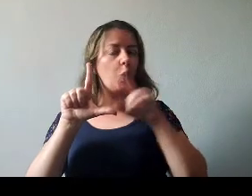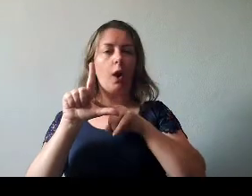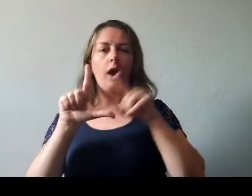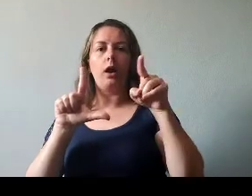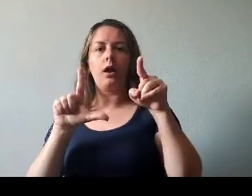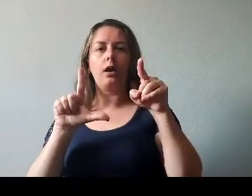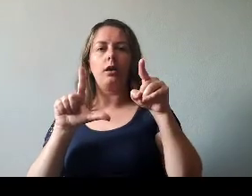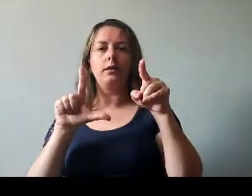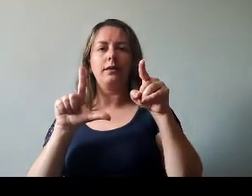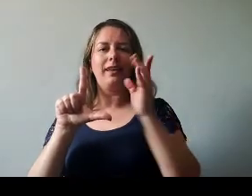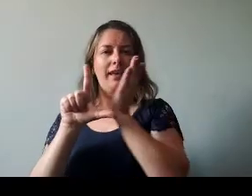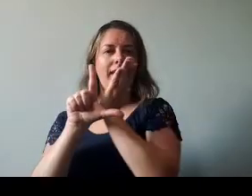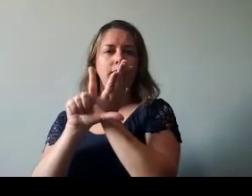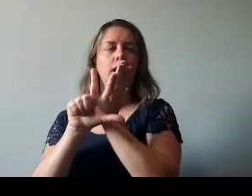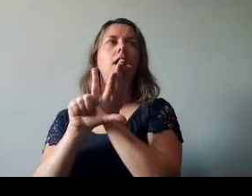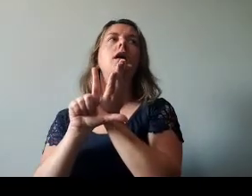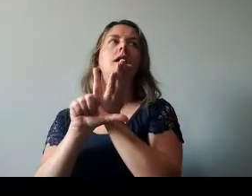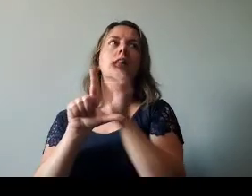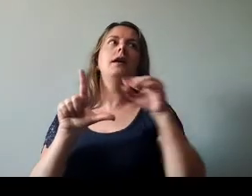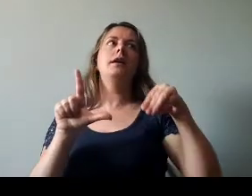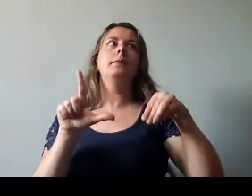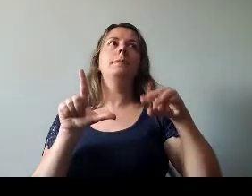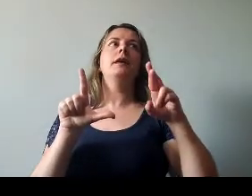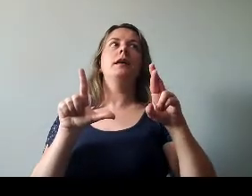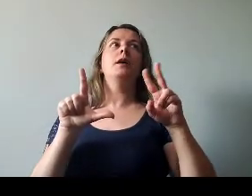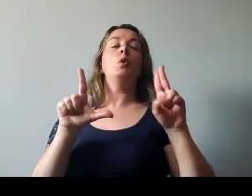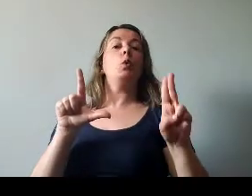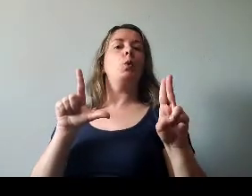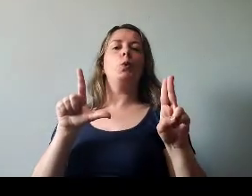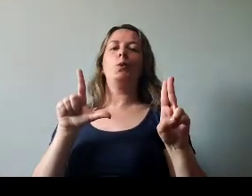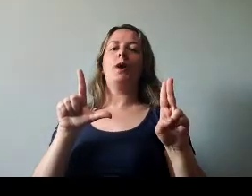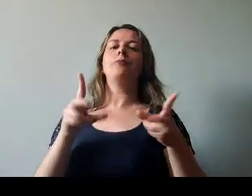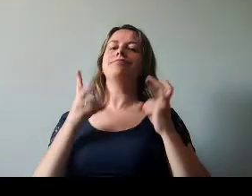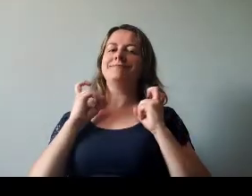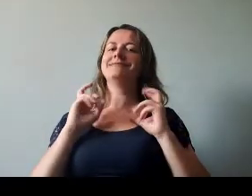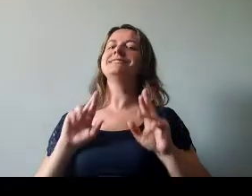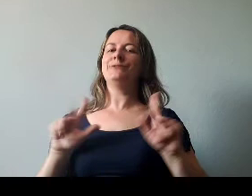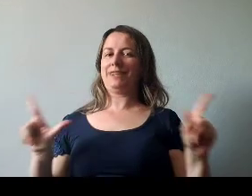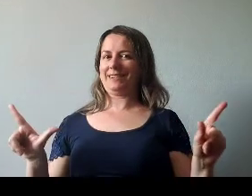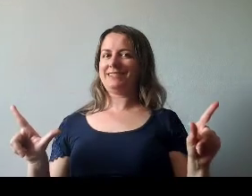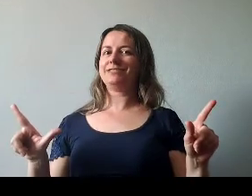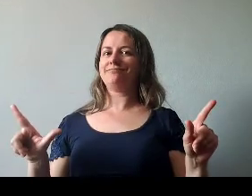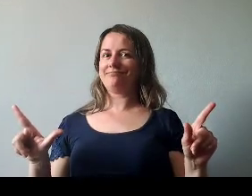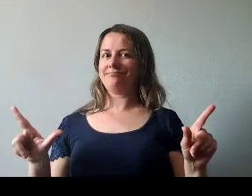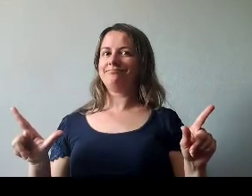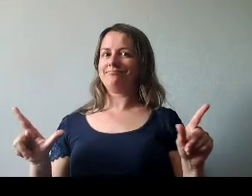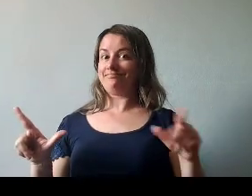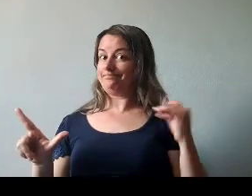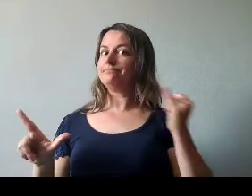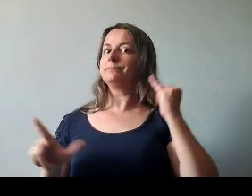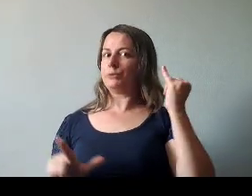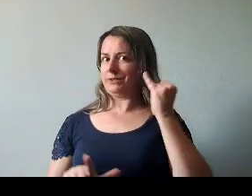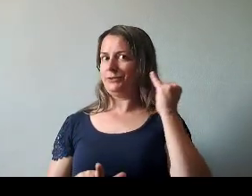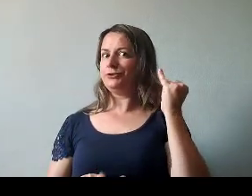é um movimento uniforme. Então, a gente já tem essa forma de distinguir, ok? Isso é importante.